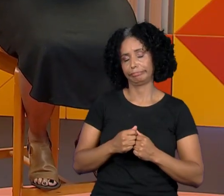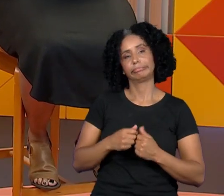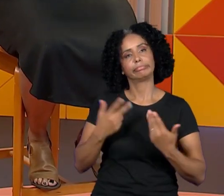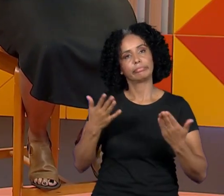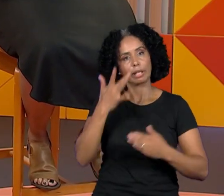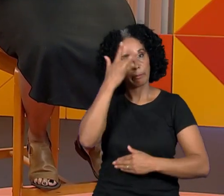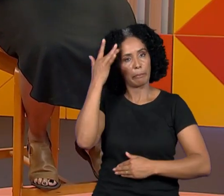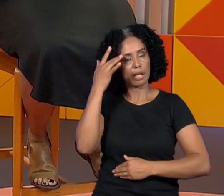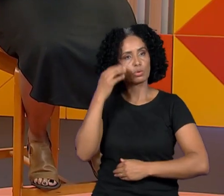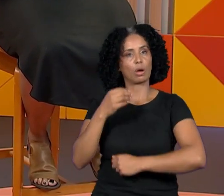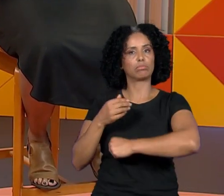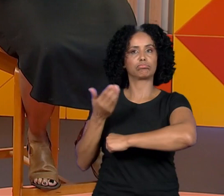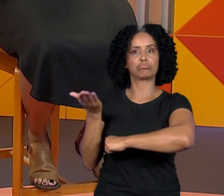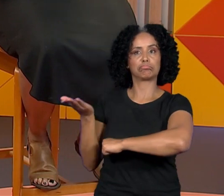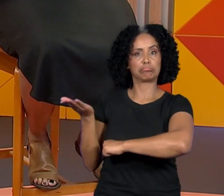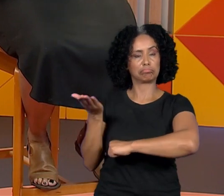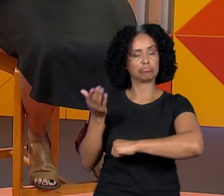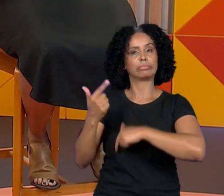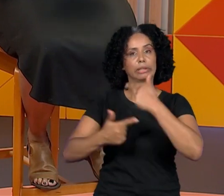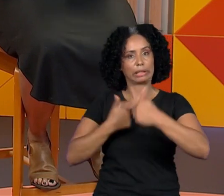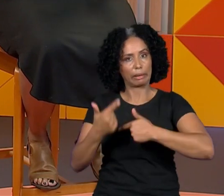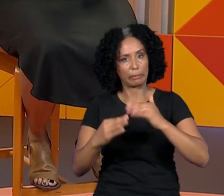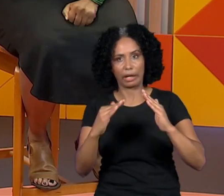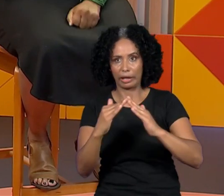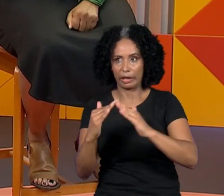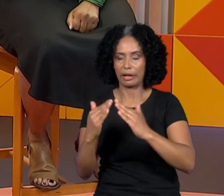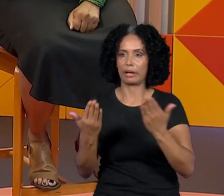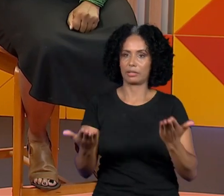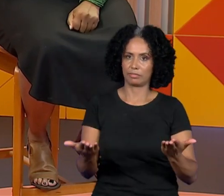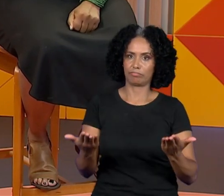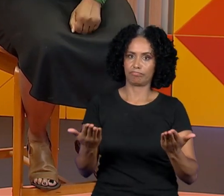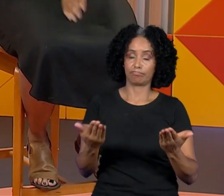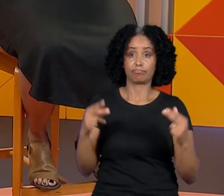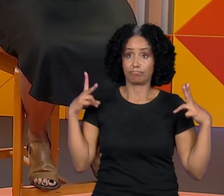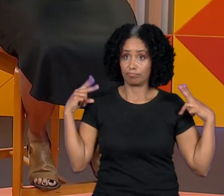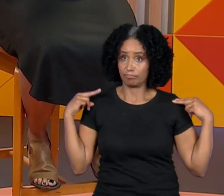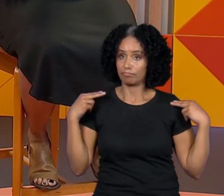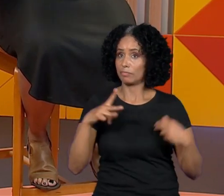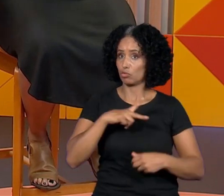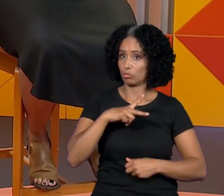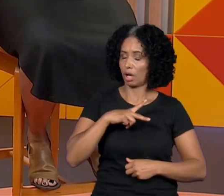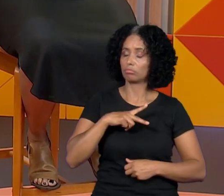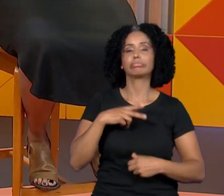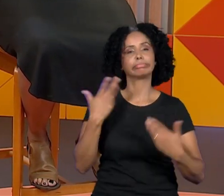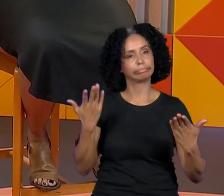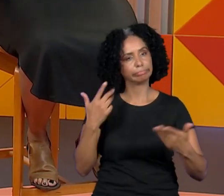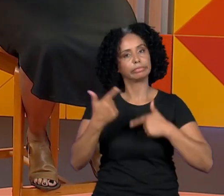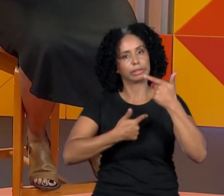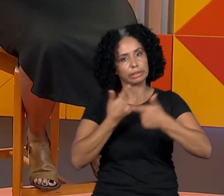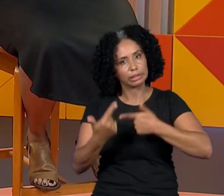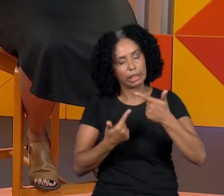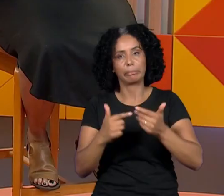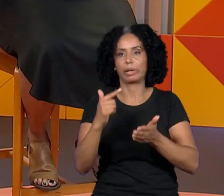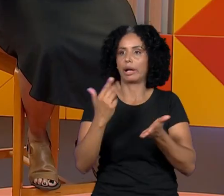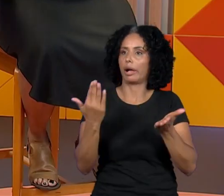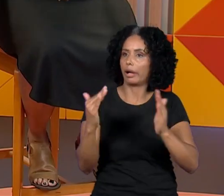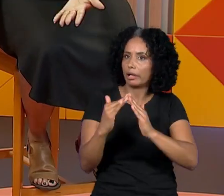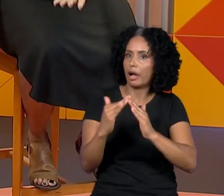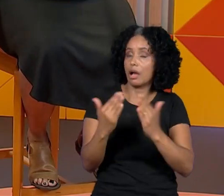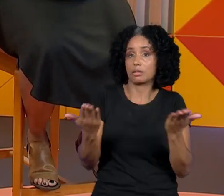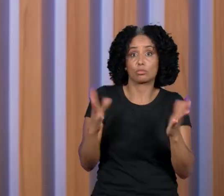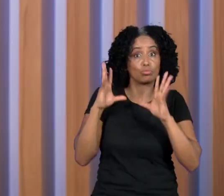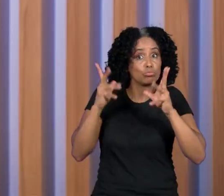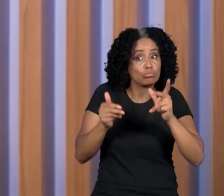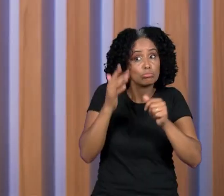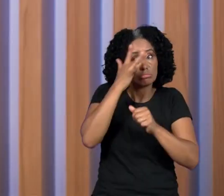doméstico. O motorista particular, ele é um trabalhador doméstico. A gente tem que olhar as pessoas que estão... Todo mundo que fica dentro da